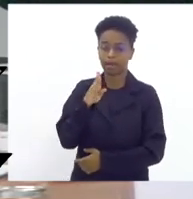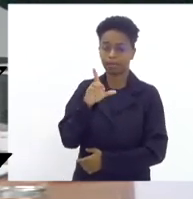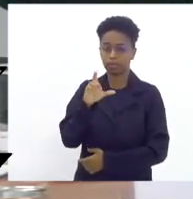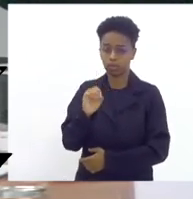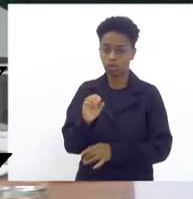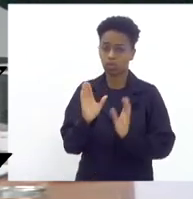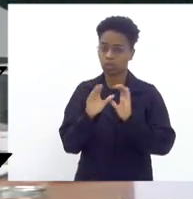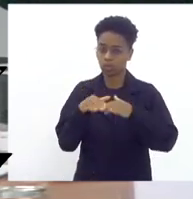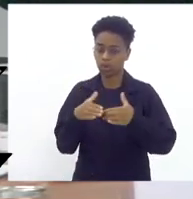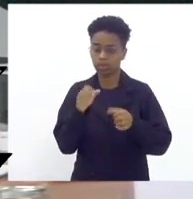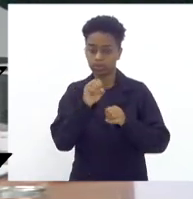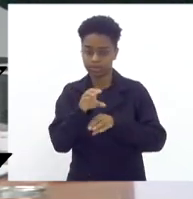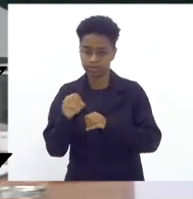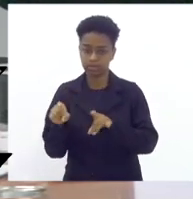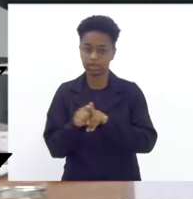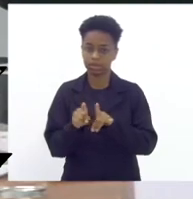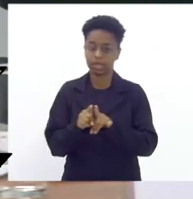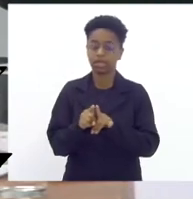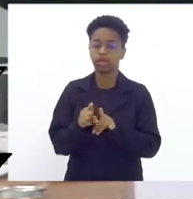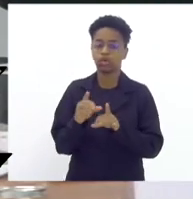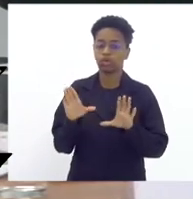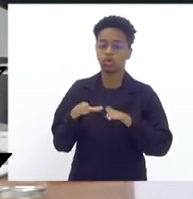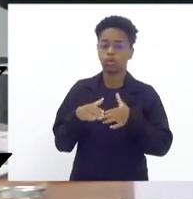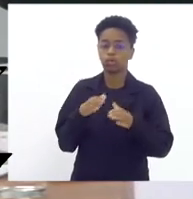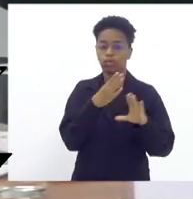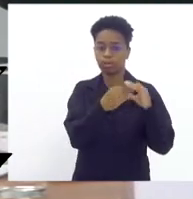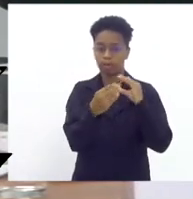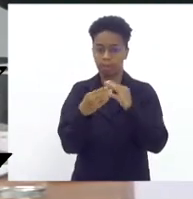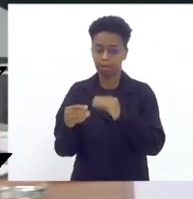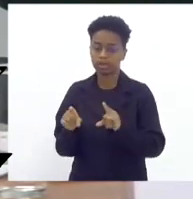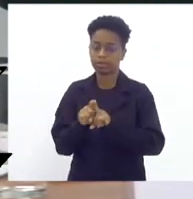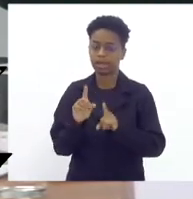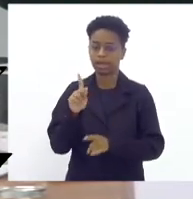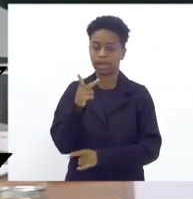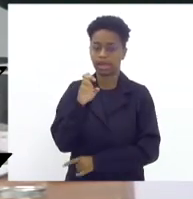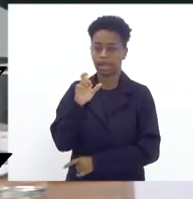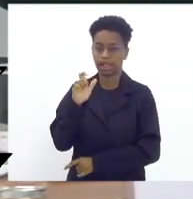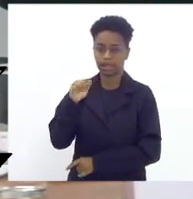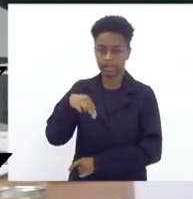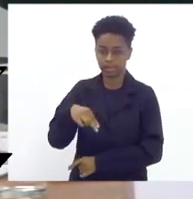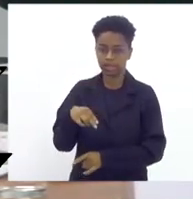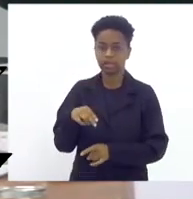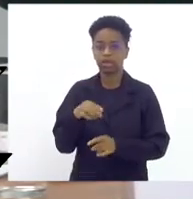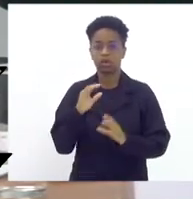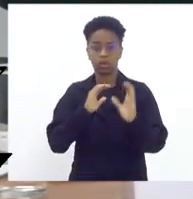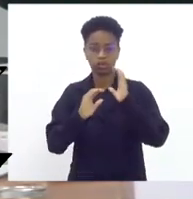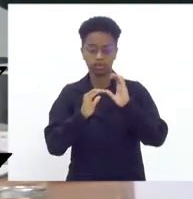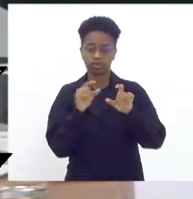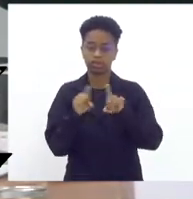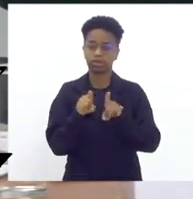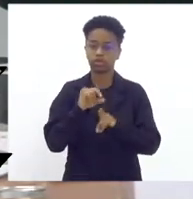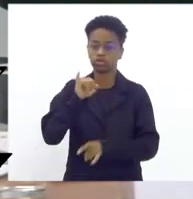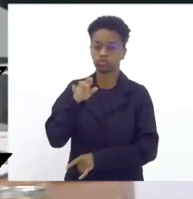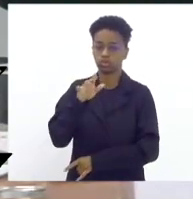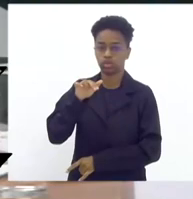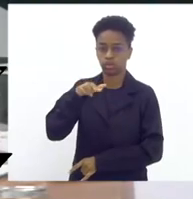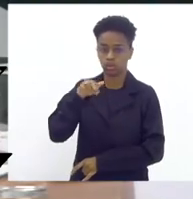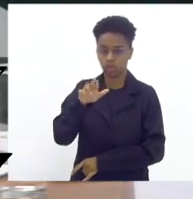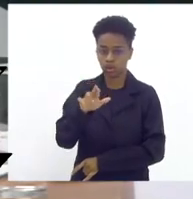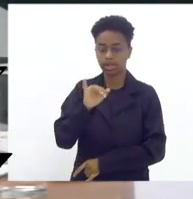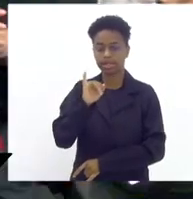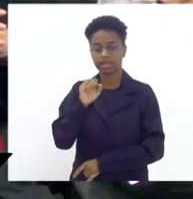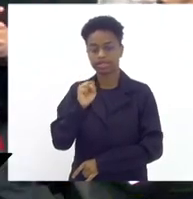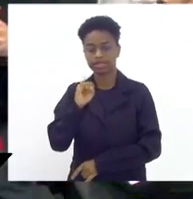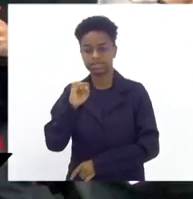de educação e também do GT de refugiados Ellen Nossa coordenadora de comunicação Júnior da Ísis Como já lhe